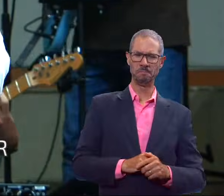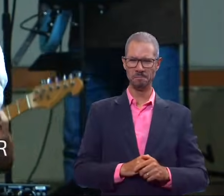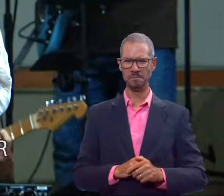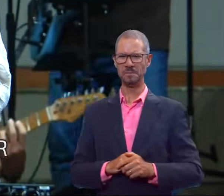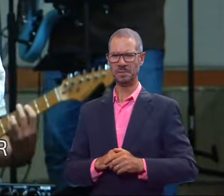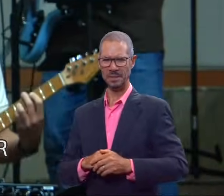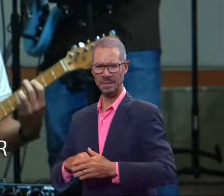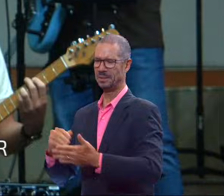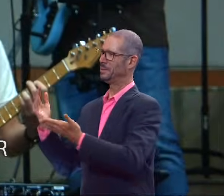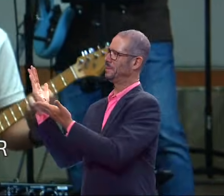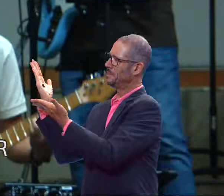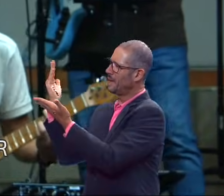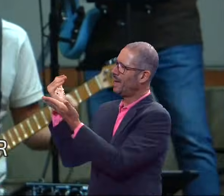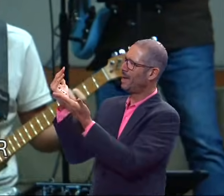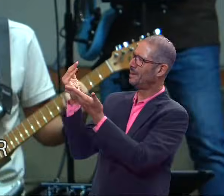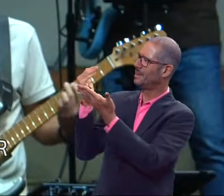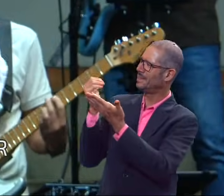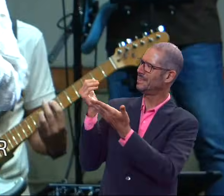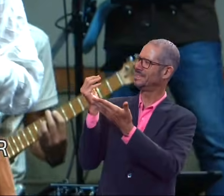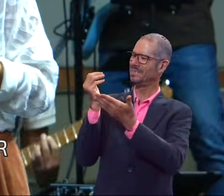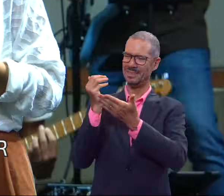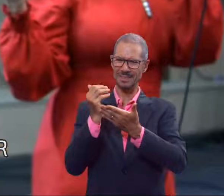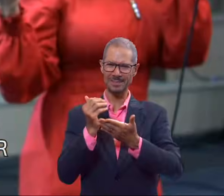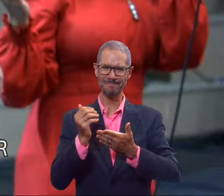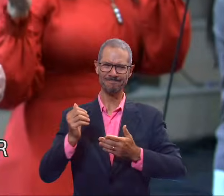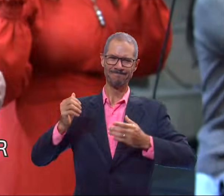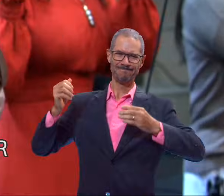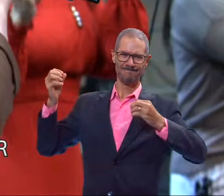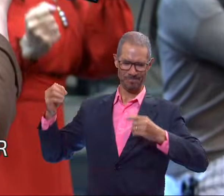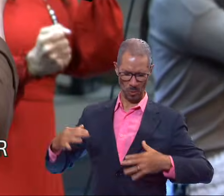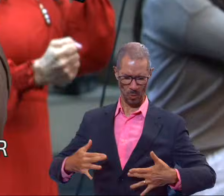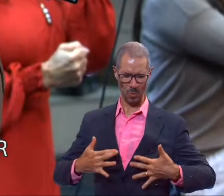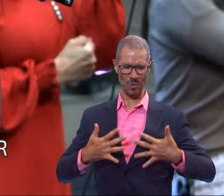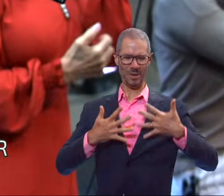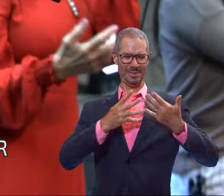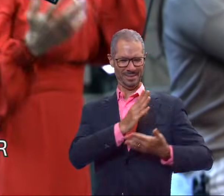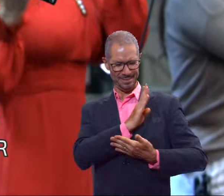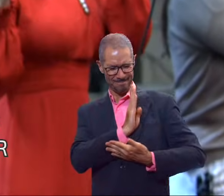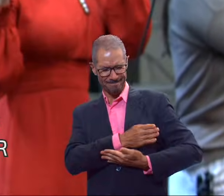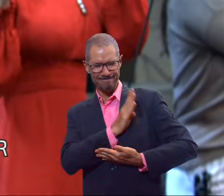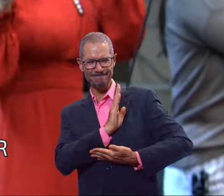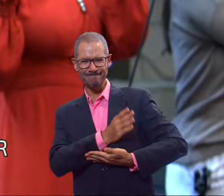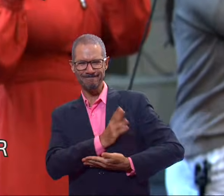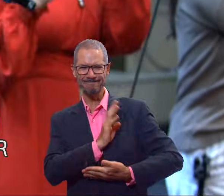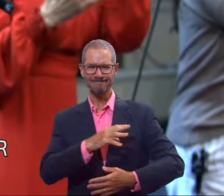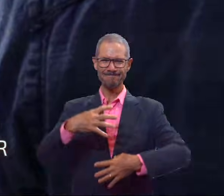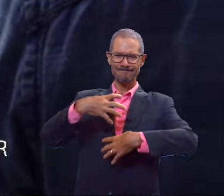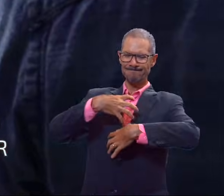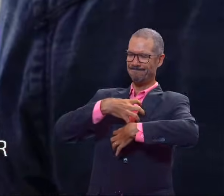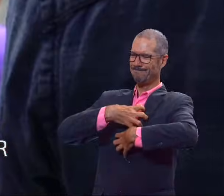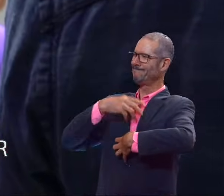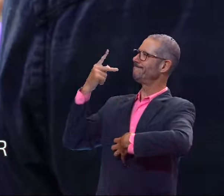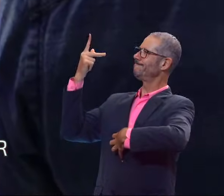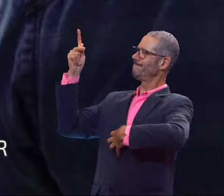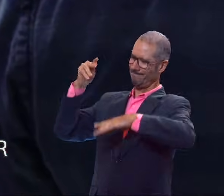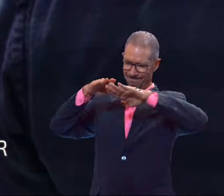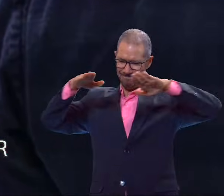amém. Então vem me incendiar meu coração. Eu